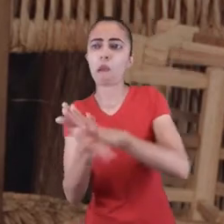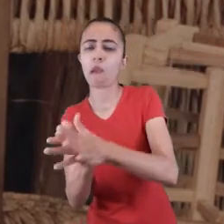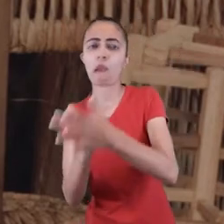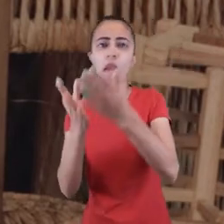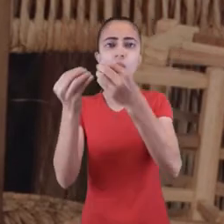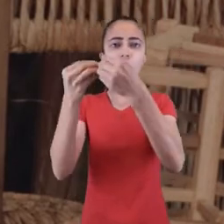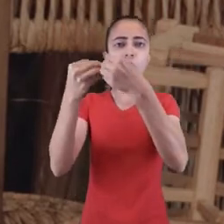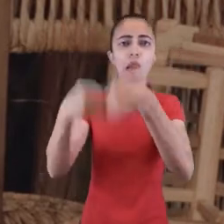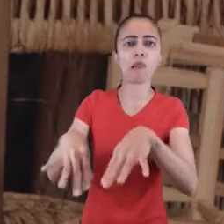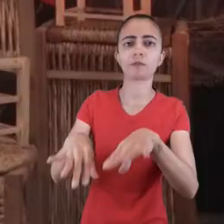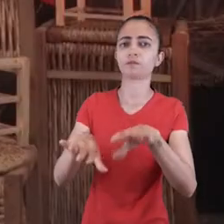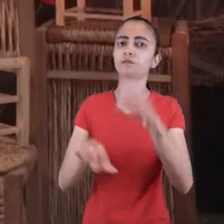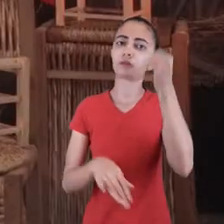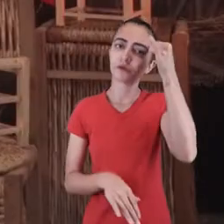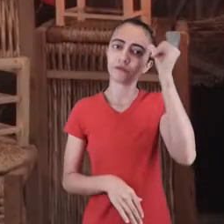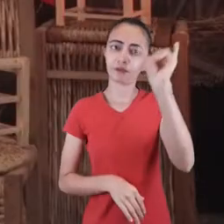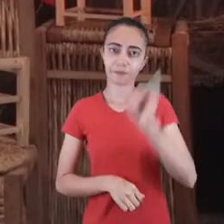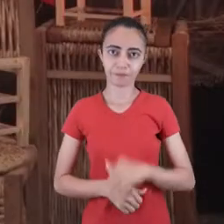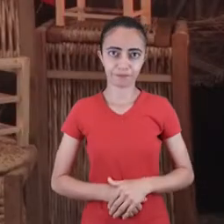destruir a natureza.